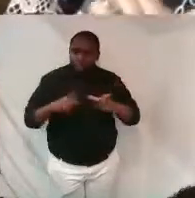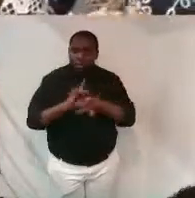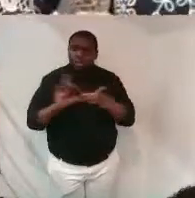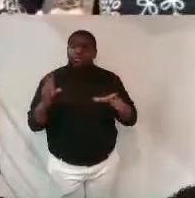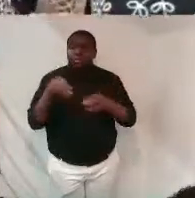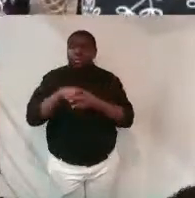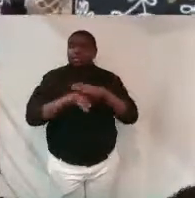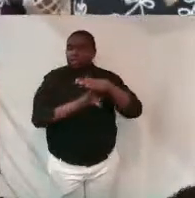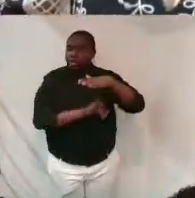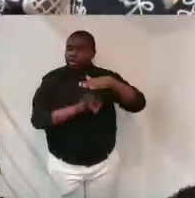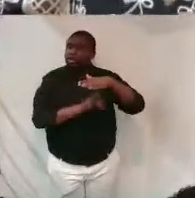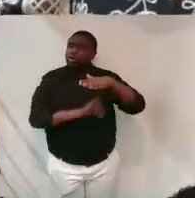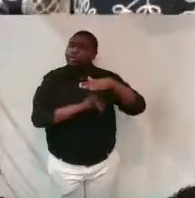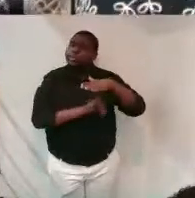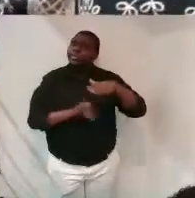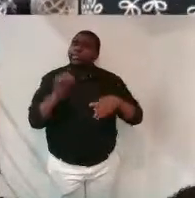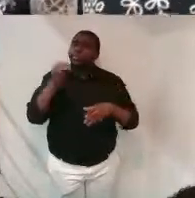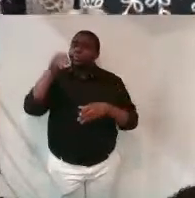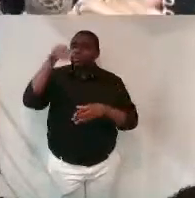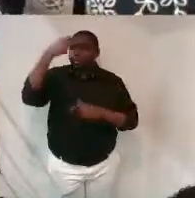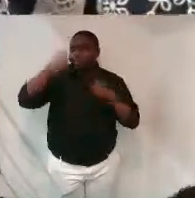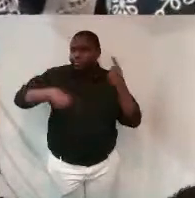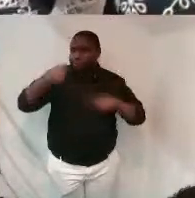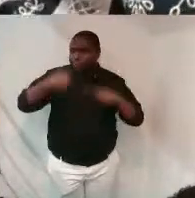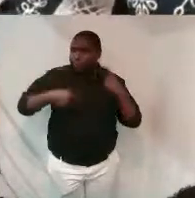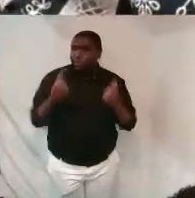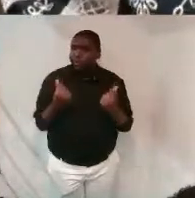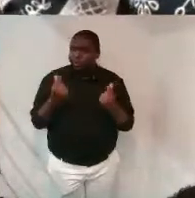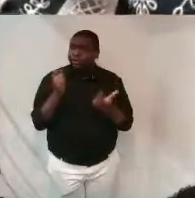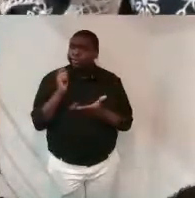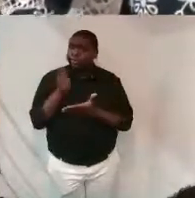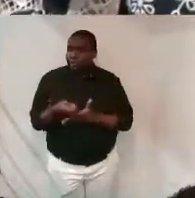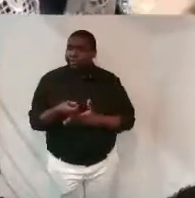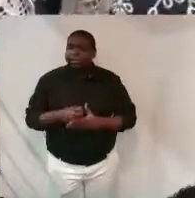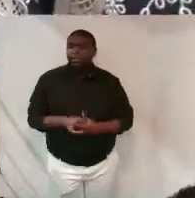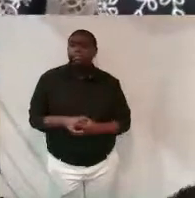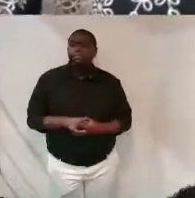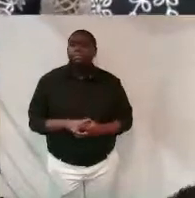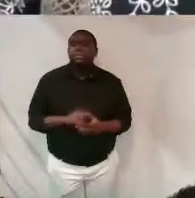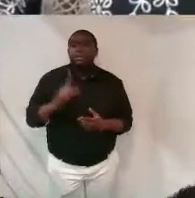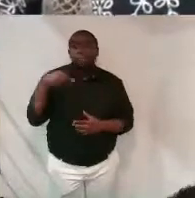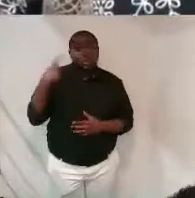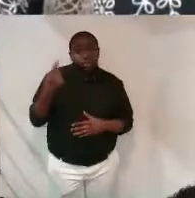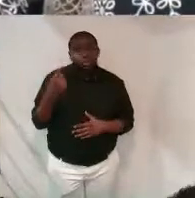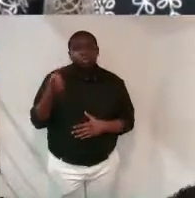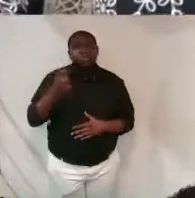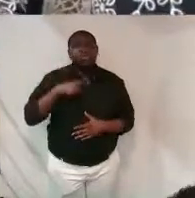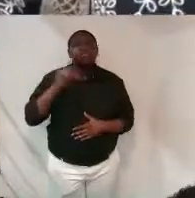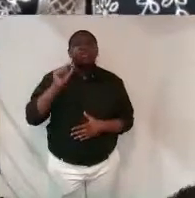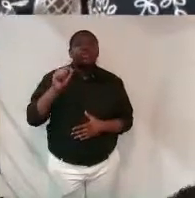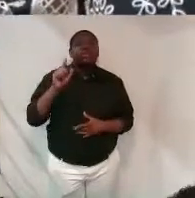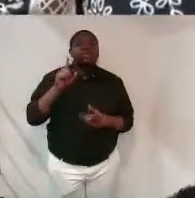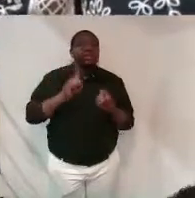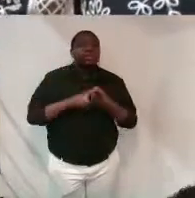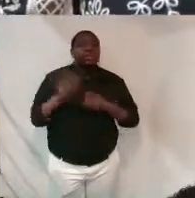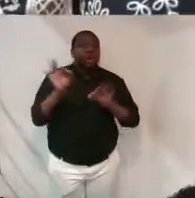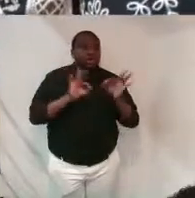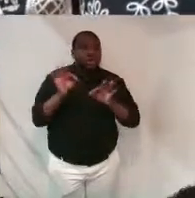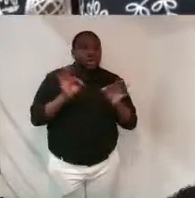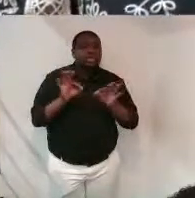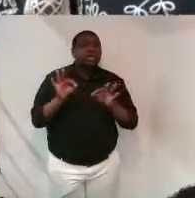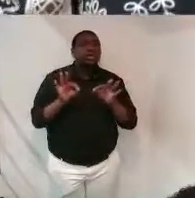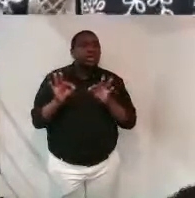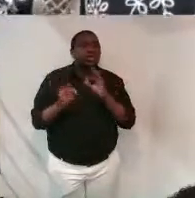instituição das suas políticas tarifárias. E, logo na sequência, houve edição de um manual orientativo sobre essa norma